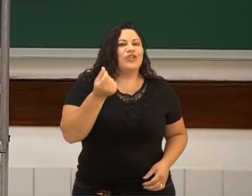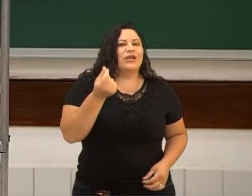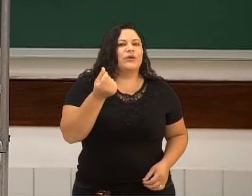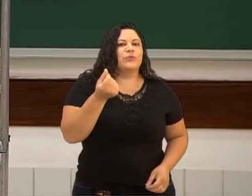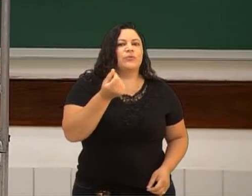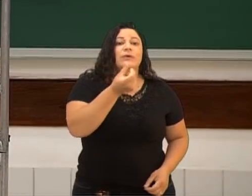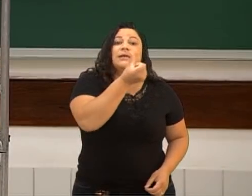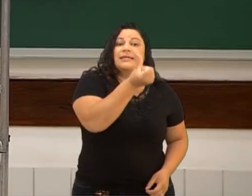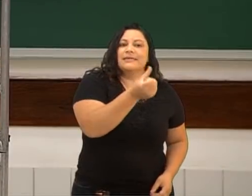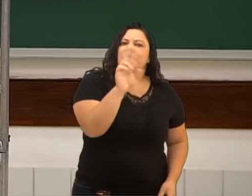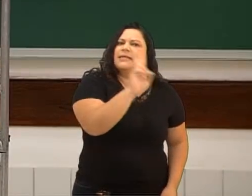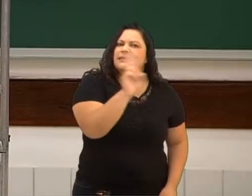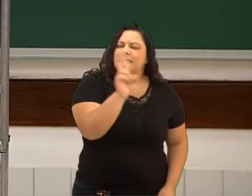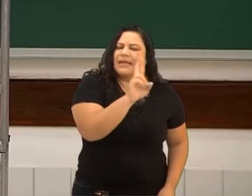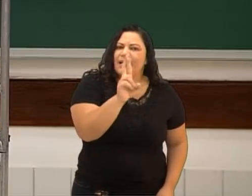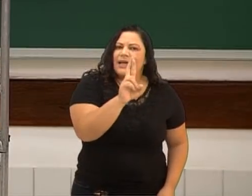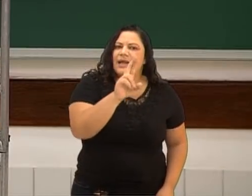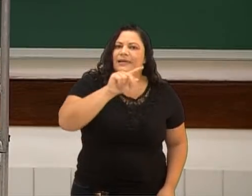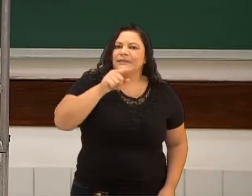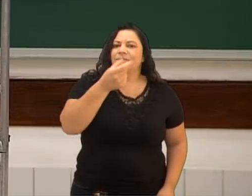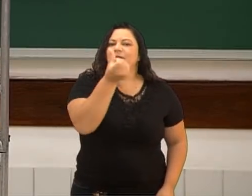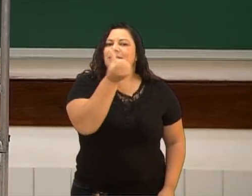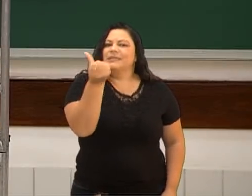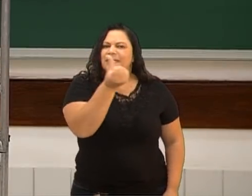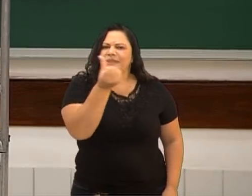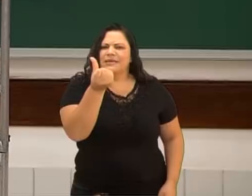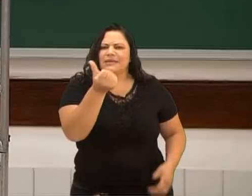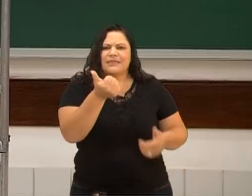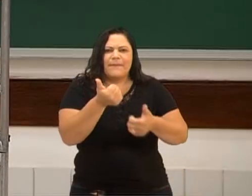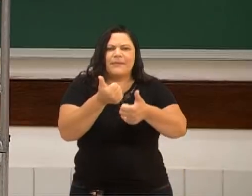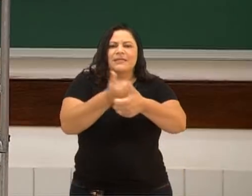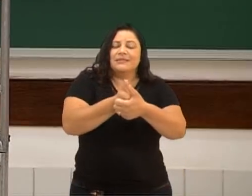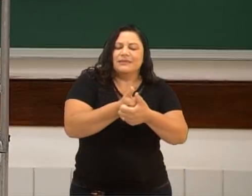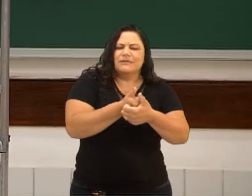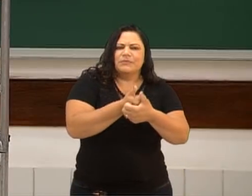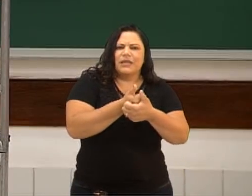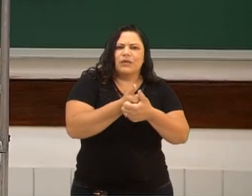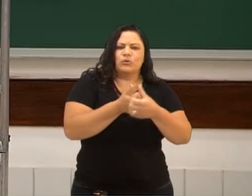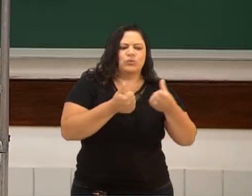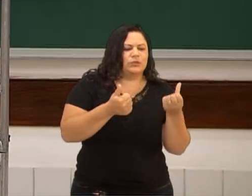6,60. Ele é mais perto de R$ 6 ou ele está mais perto de R$ 7?